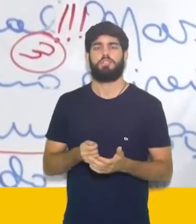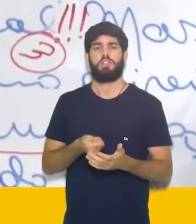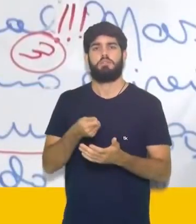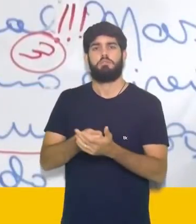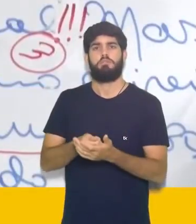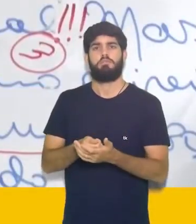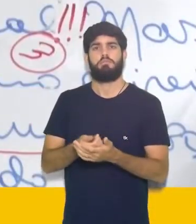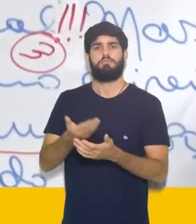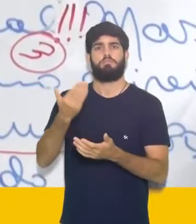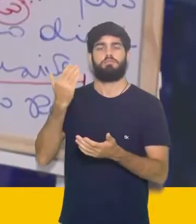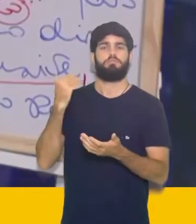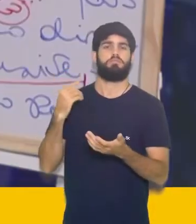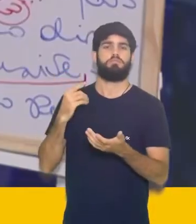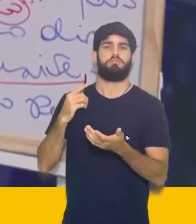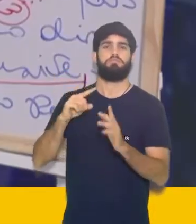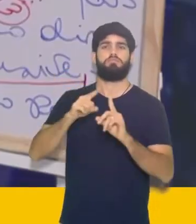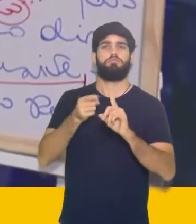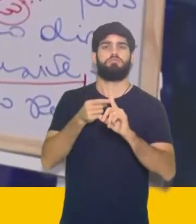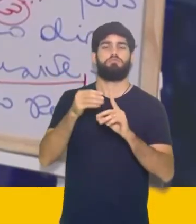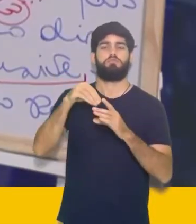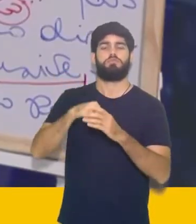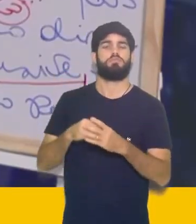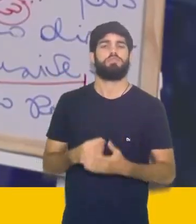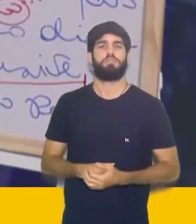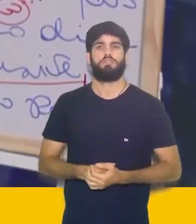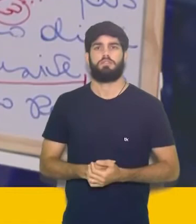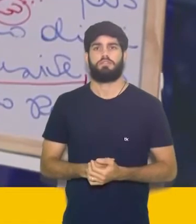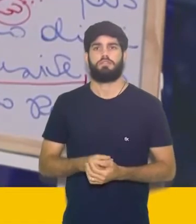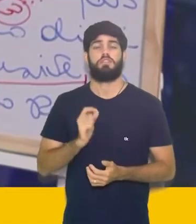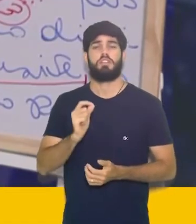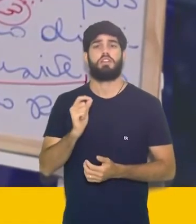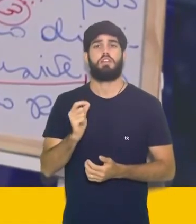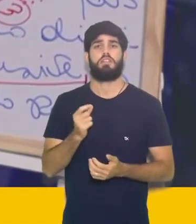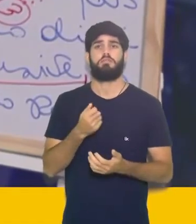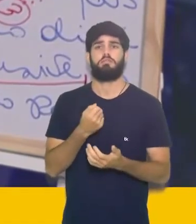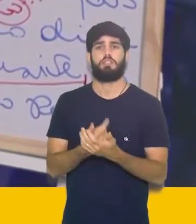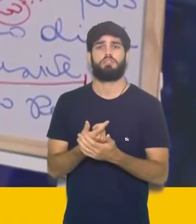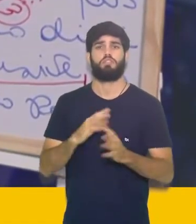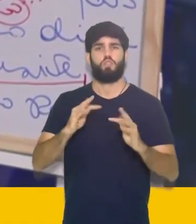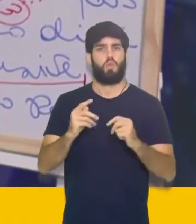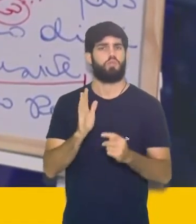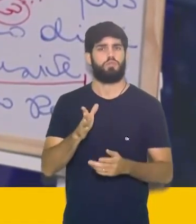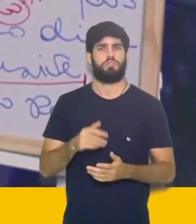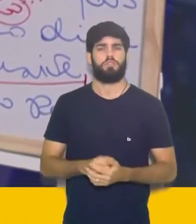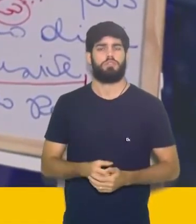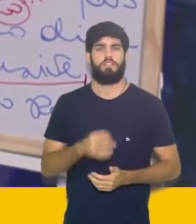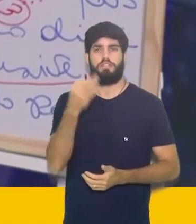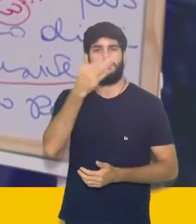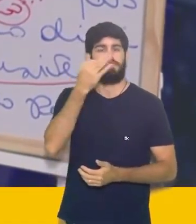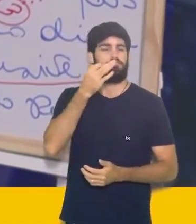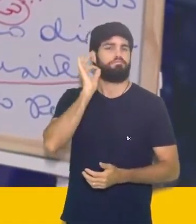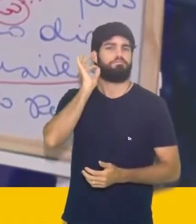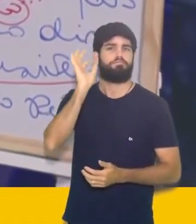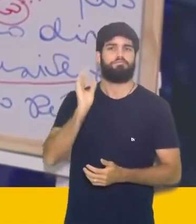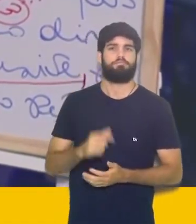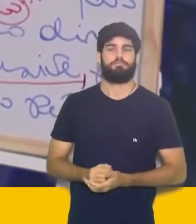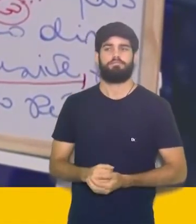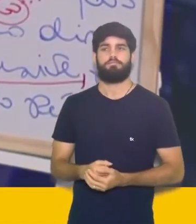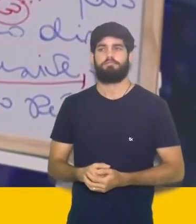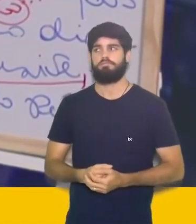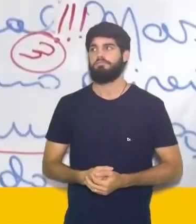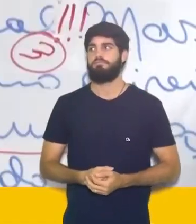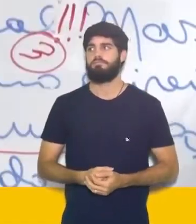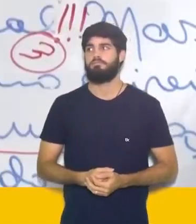que pagam imposto desde o ventre. Quem paga o imposto desde sempre? Olha aqui. Todos. Lindo.